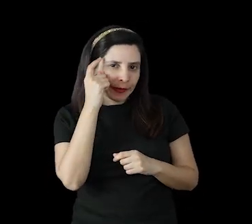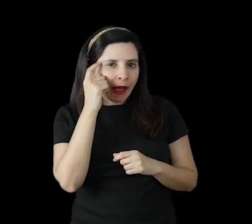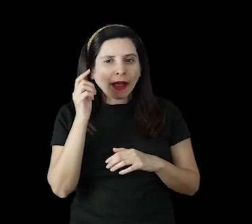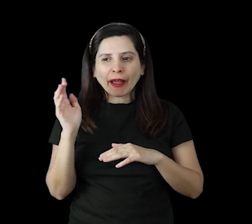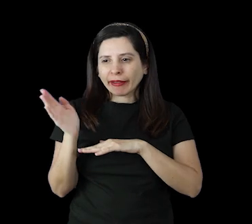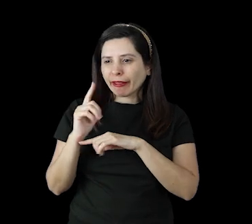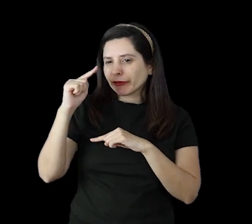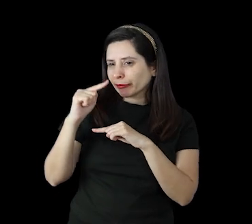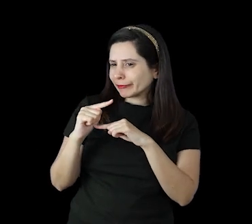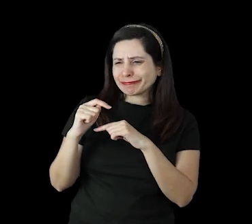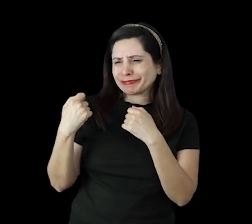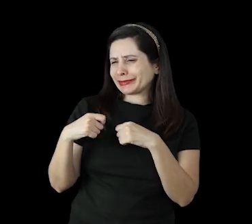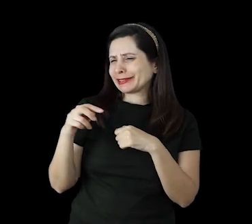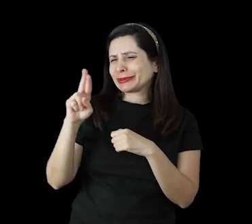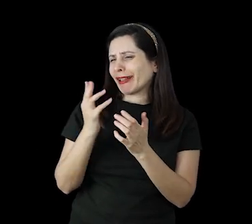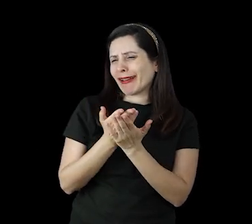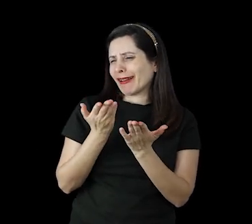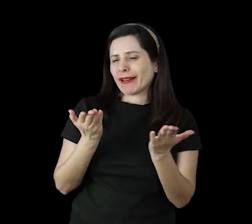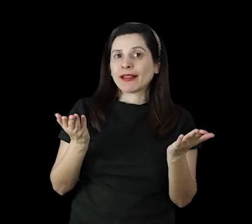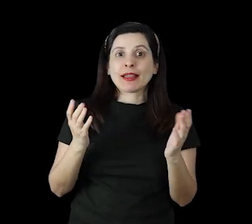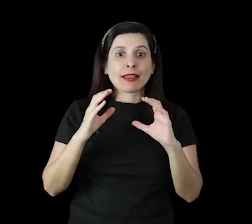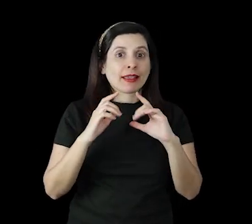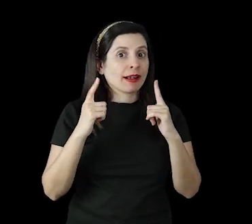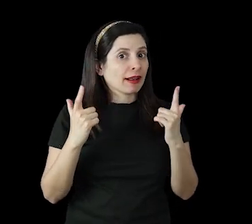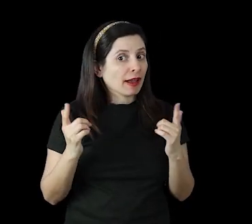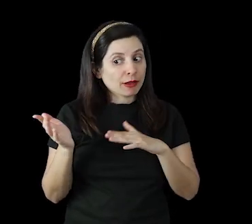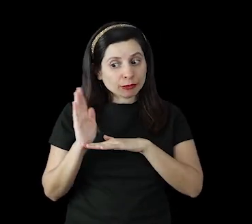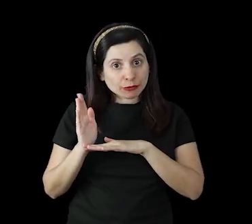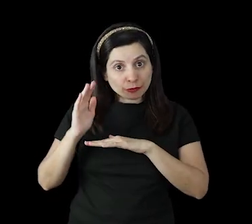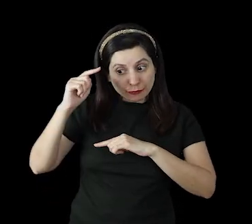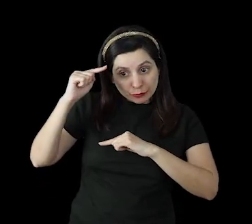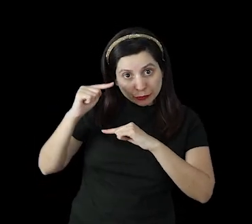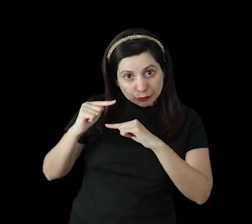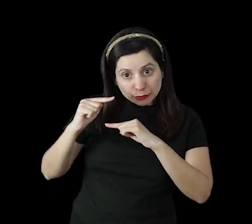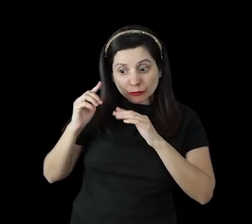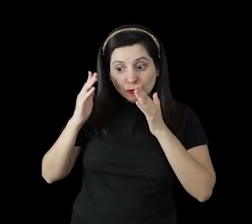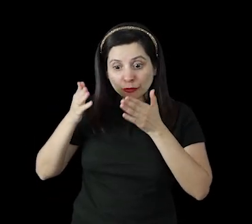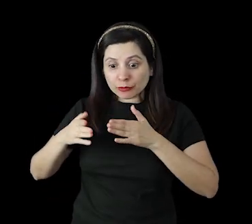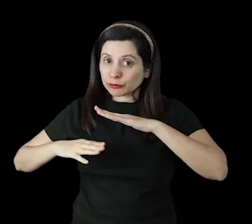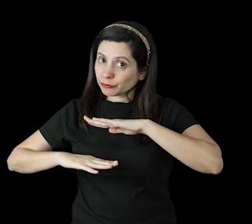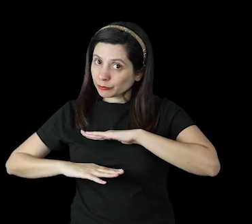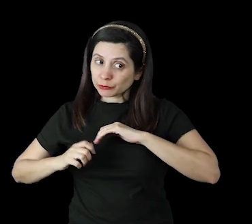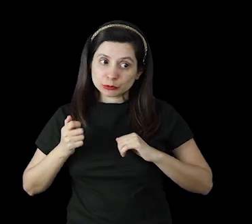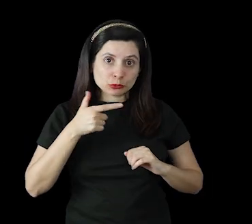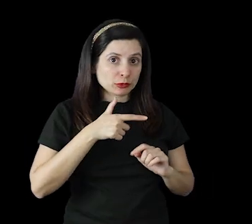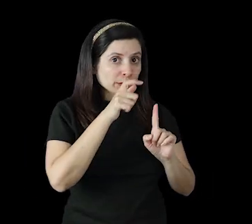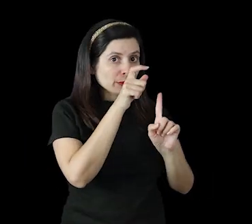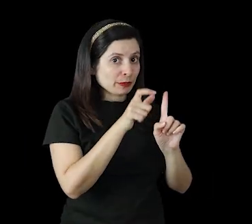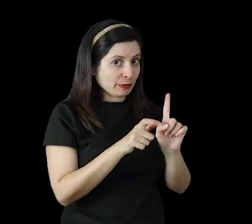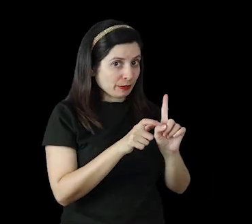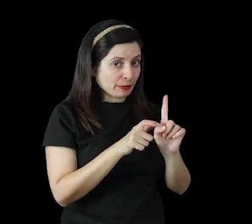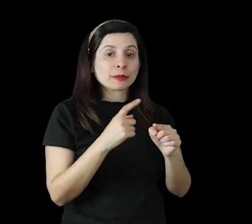trabalhar a dramaturgia, né. E claro que os curtas estão muito mais focados em situações do que em